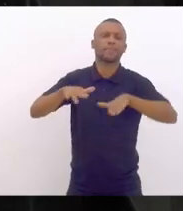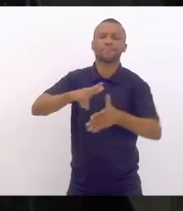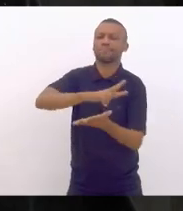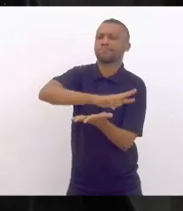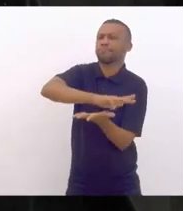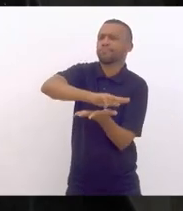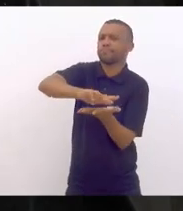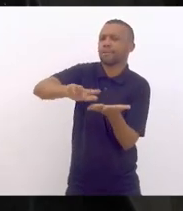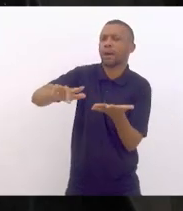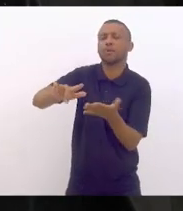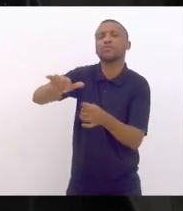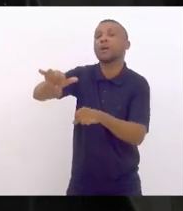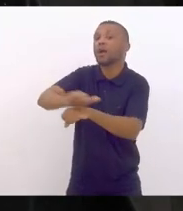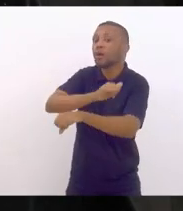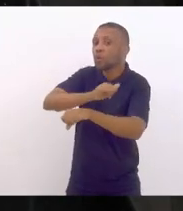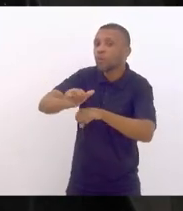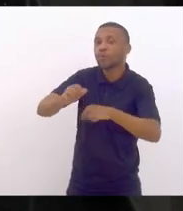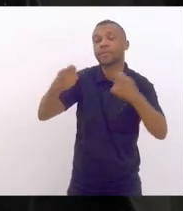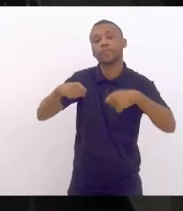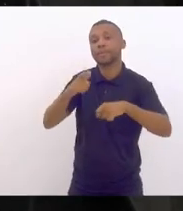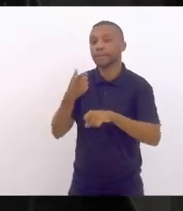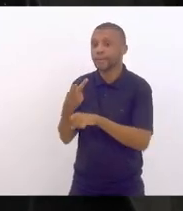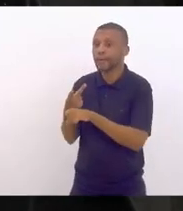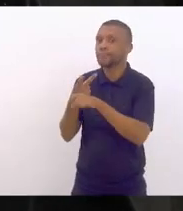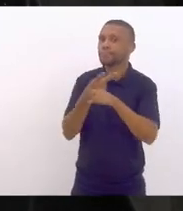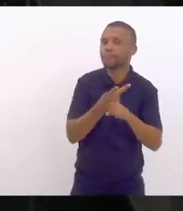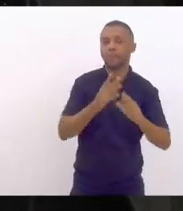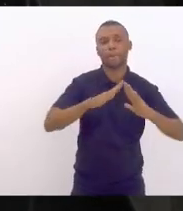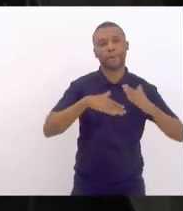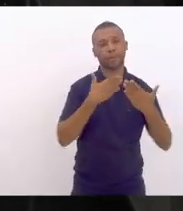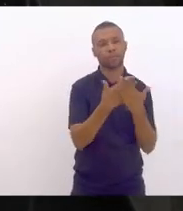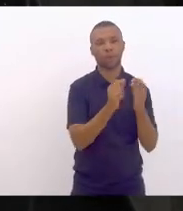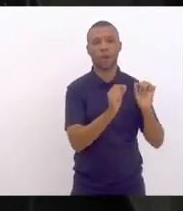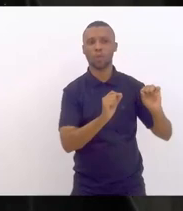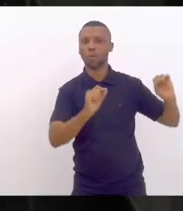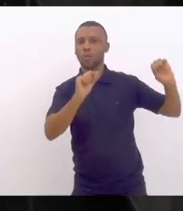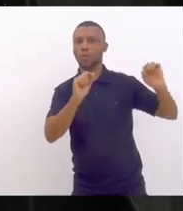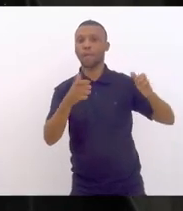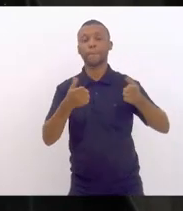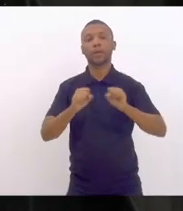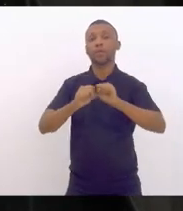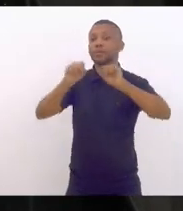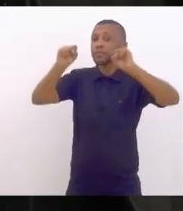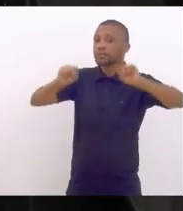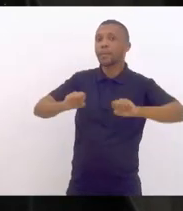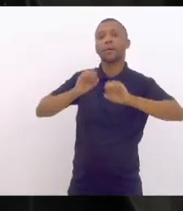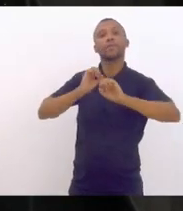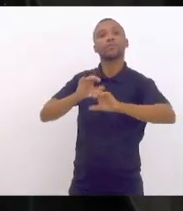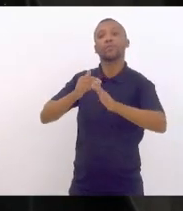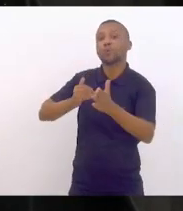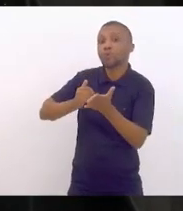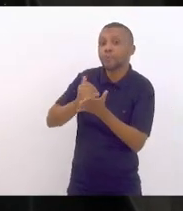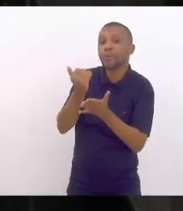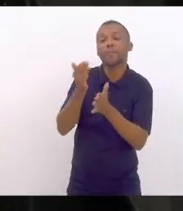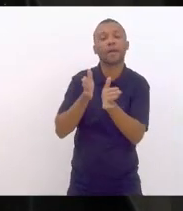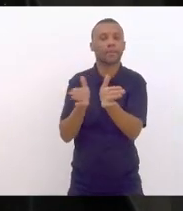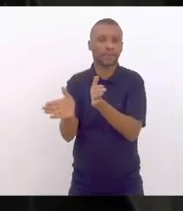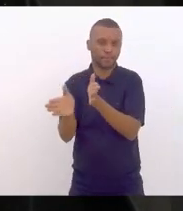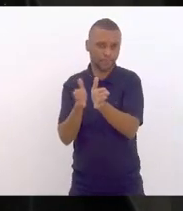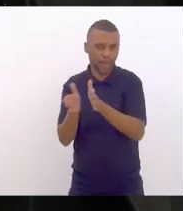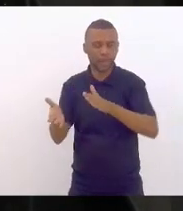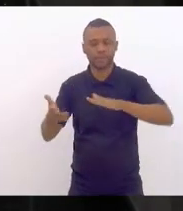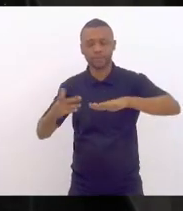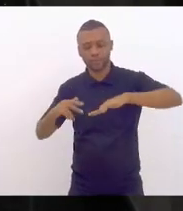dispositivos que devem ser acionados pelas escolas pelo sistema de ensino a começar pela acessibilidade física também é claro